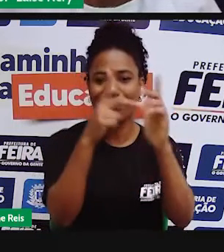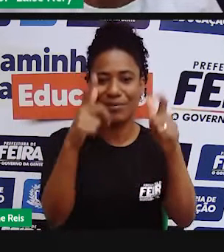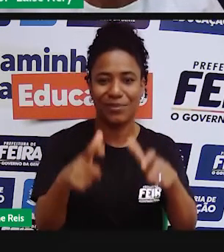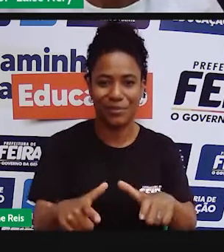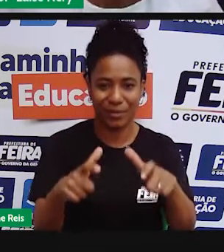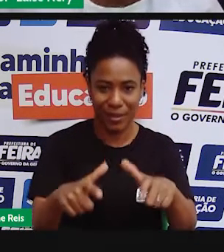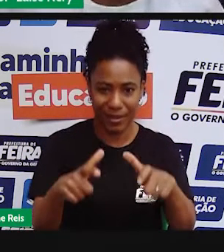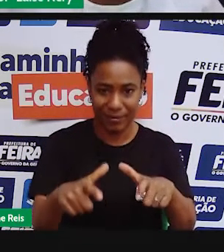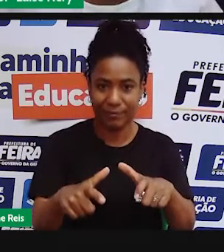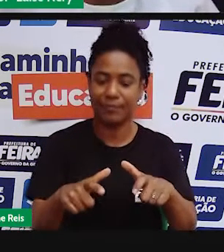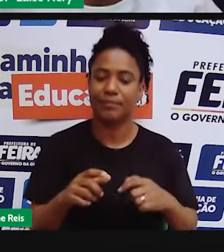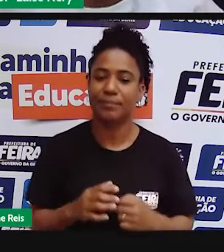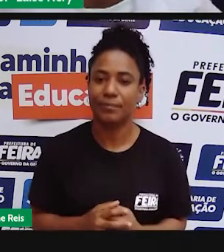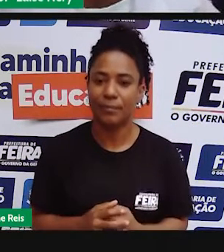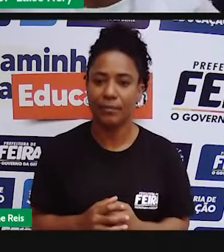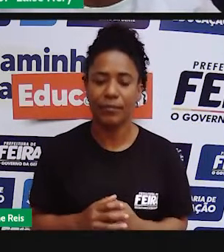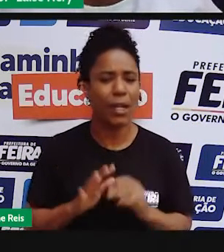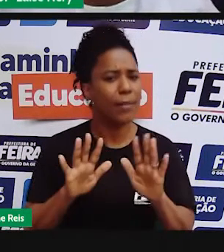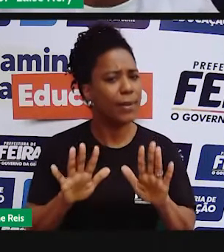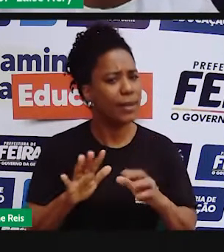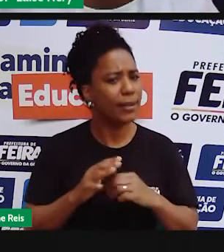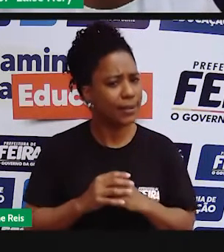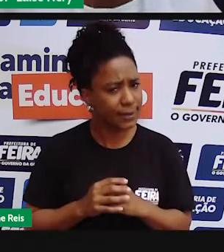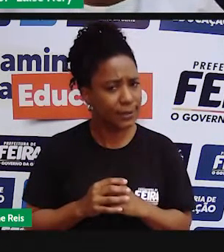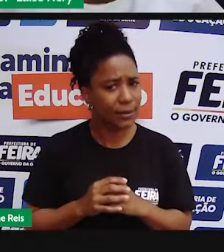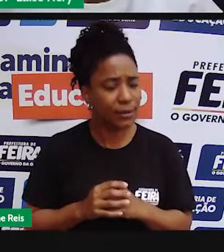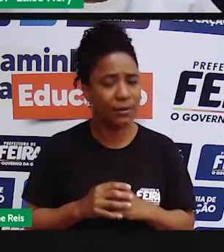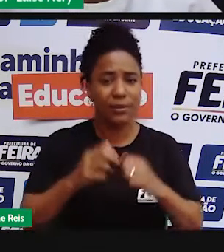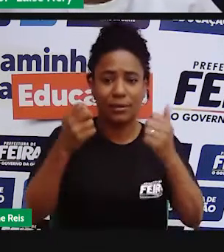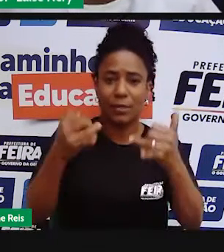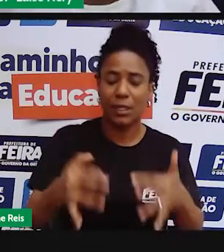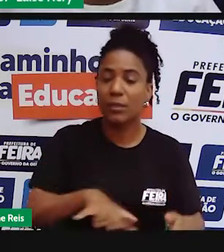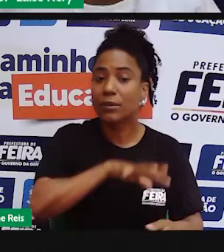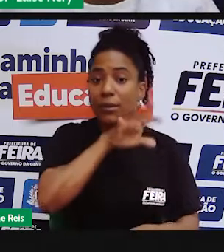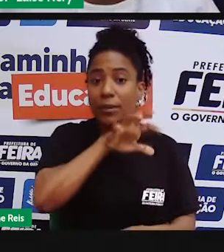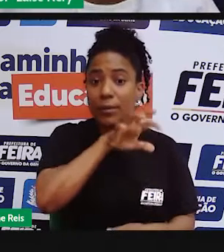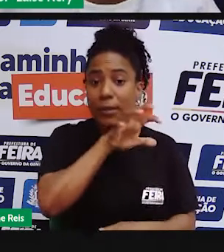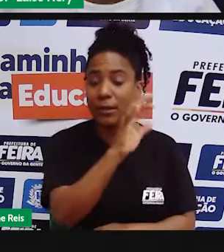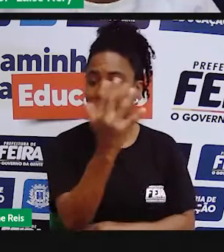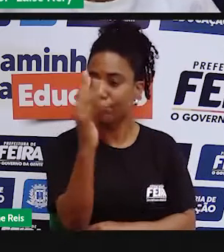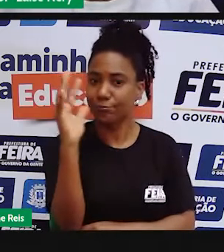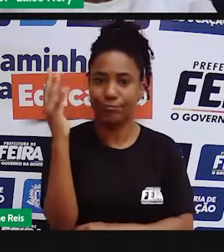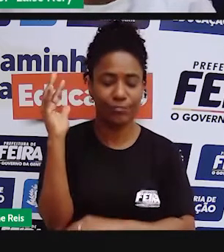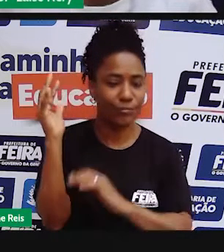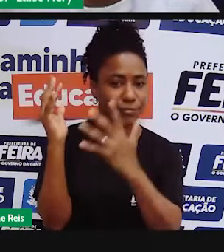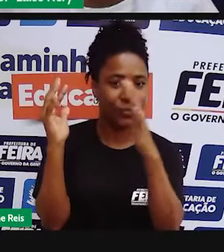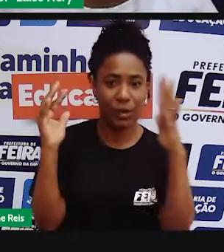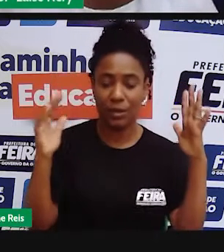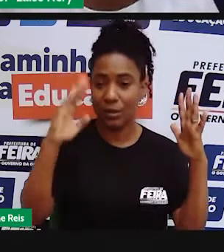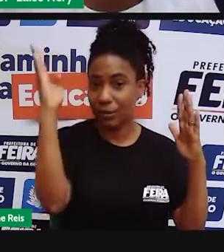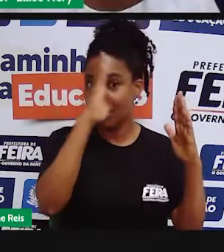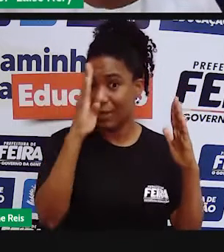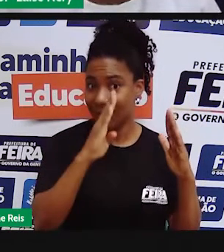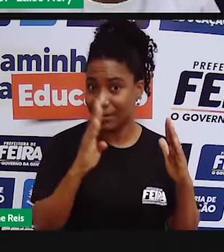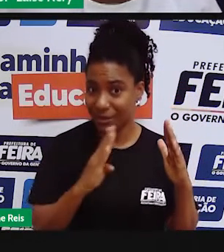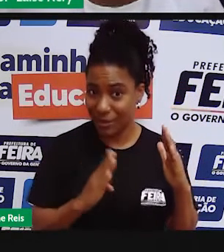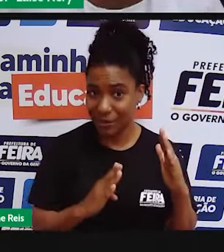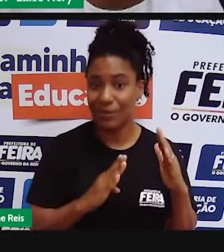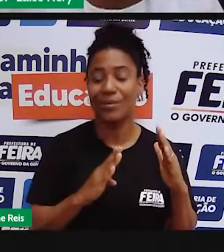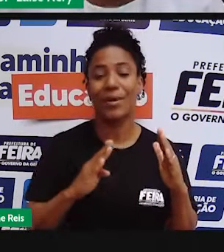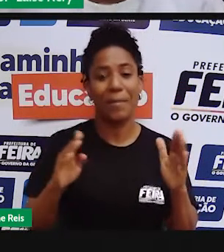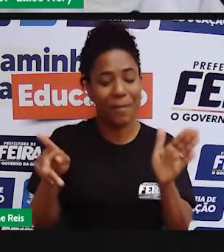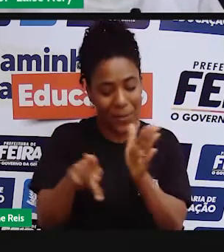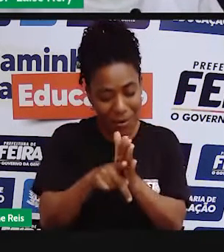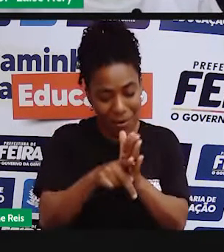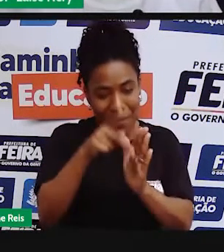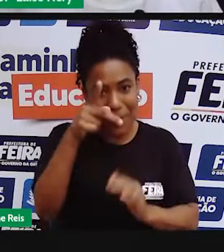Quando se fala em fauna e flora brasileira, estão sendo referidos à totalidade de animais e plantas que